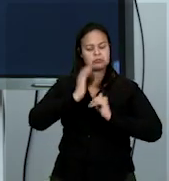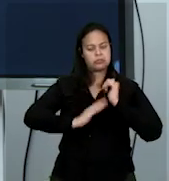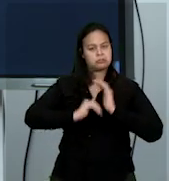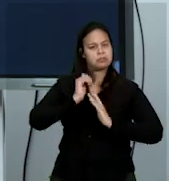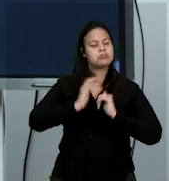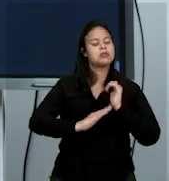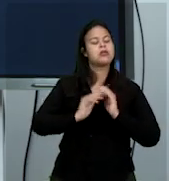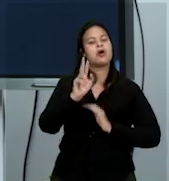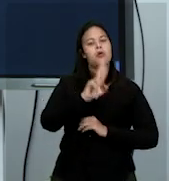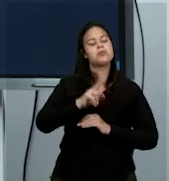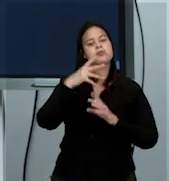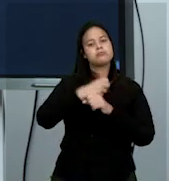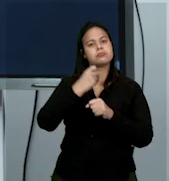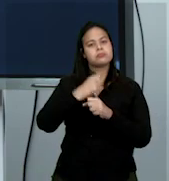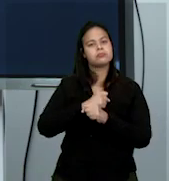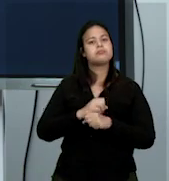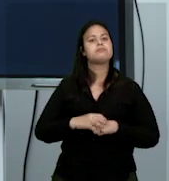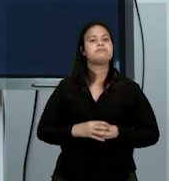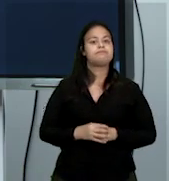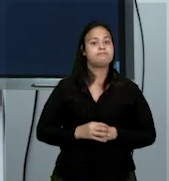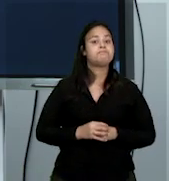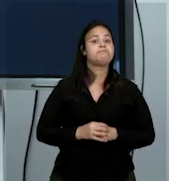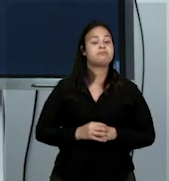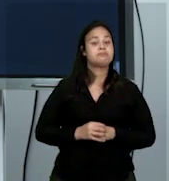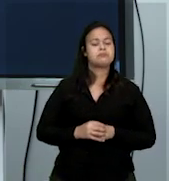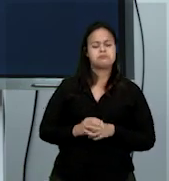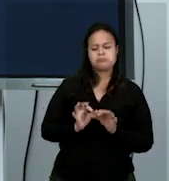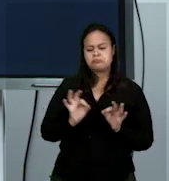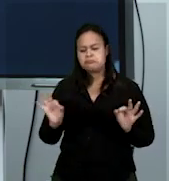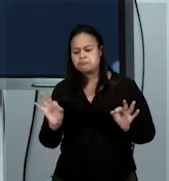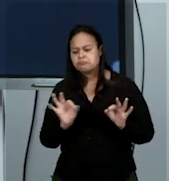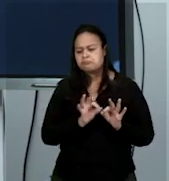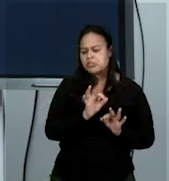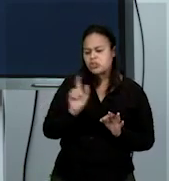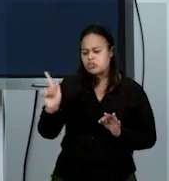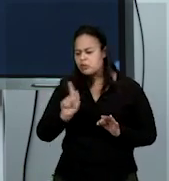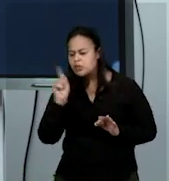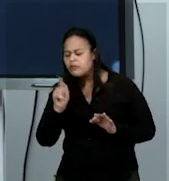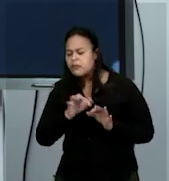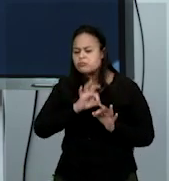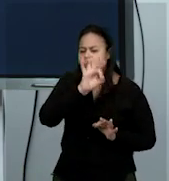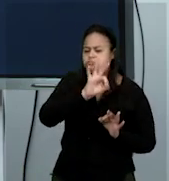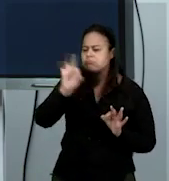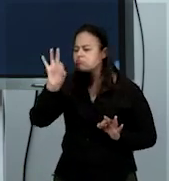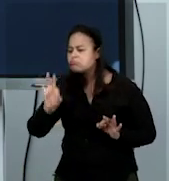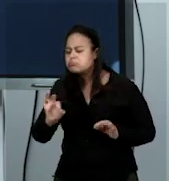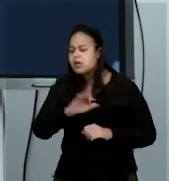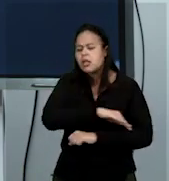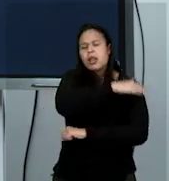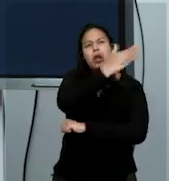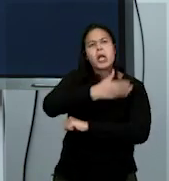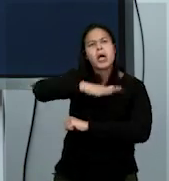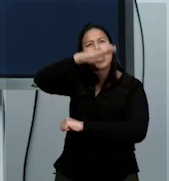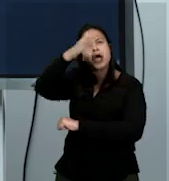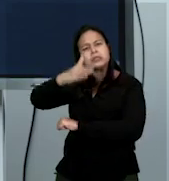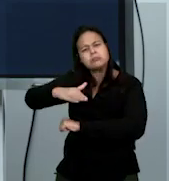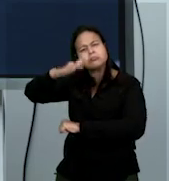sabendo essa medida. Topógrafos, por exemplo, vai medir a altura de montanhas, a altura